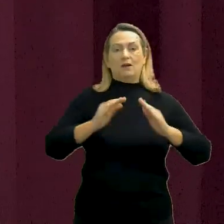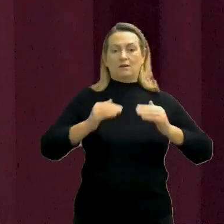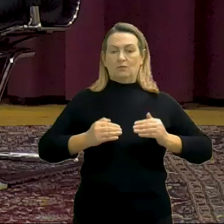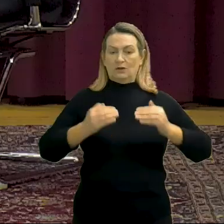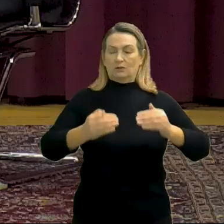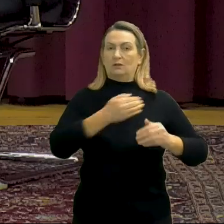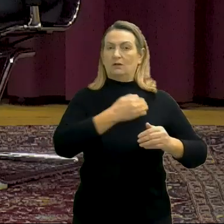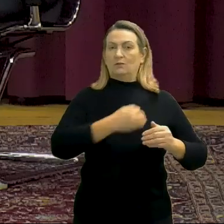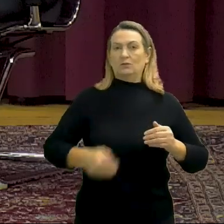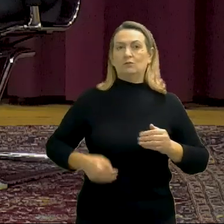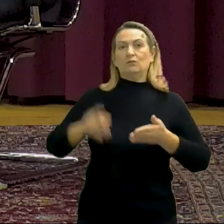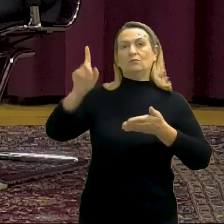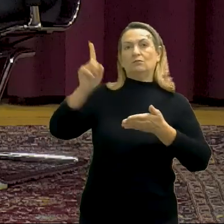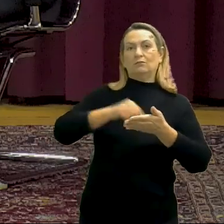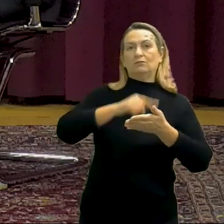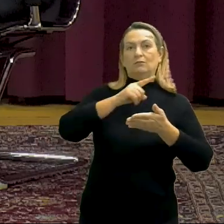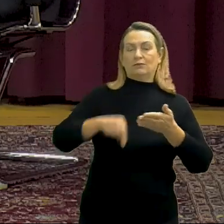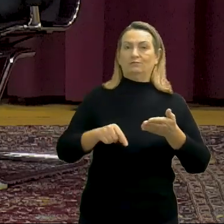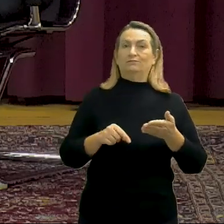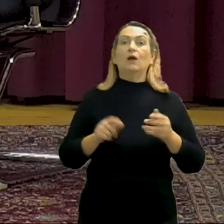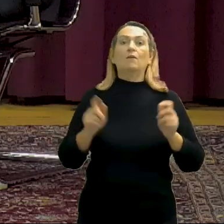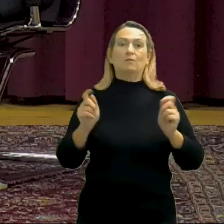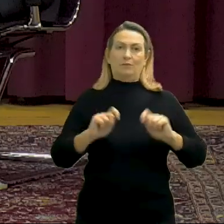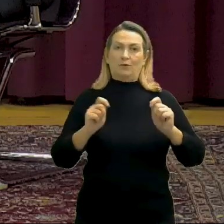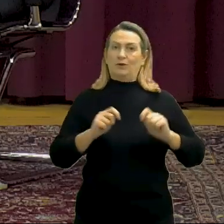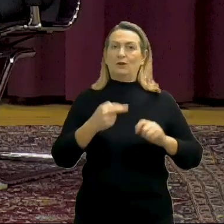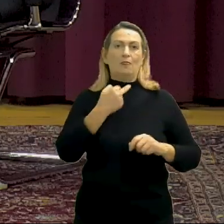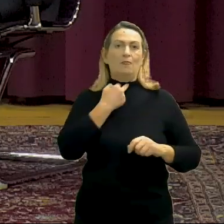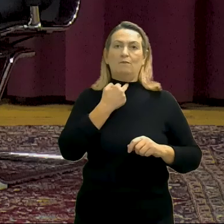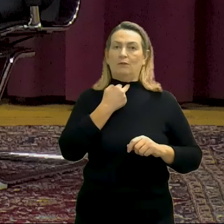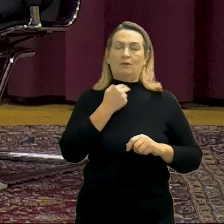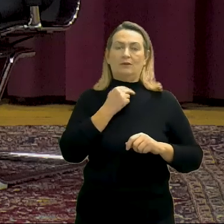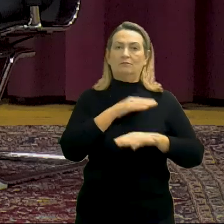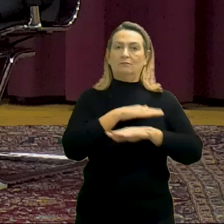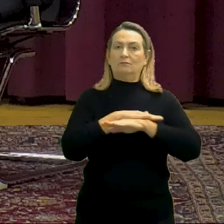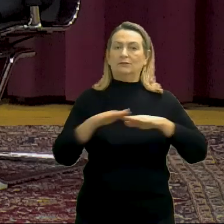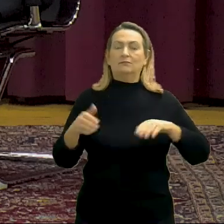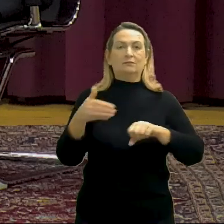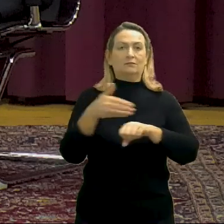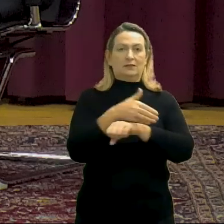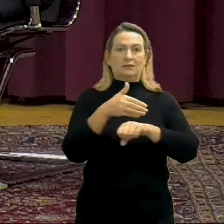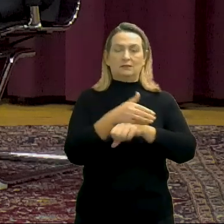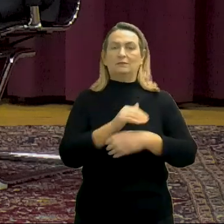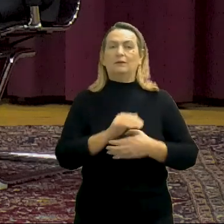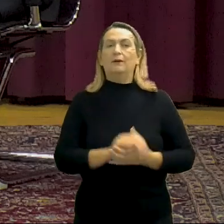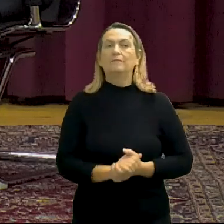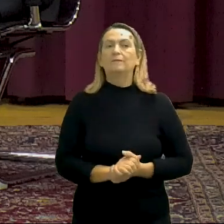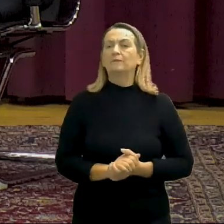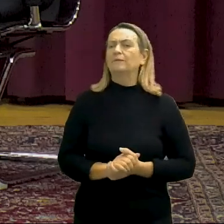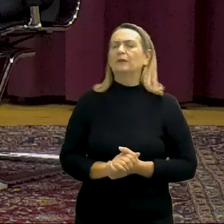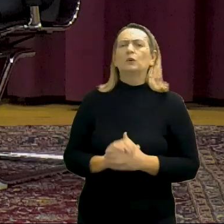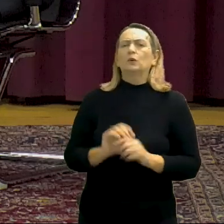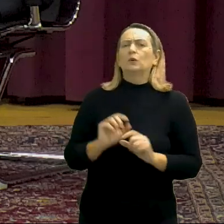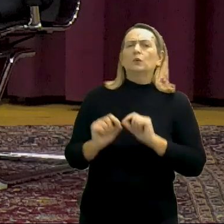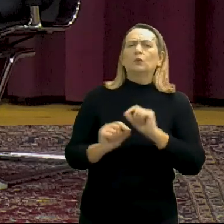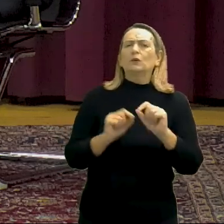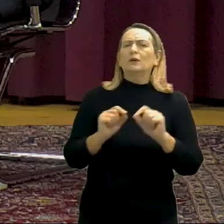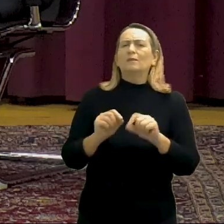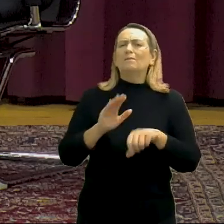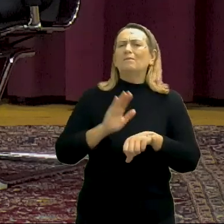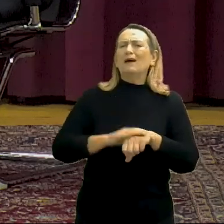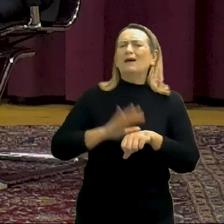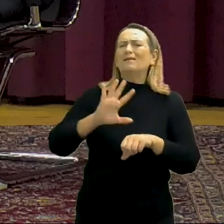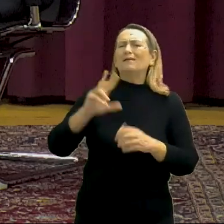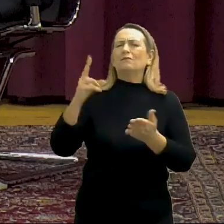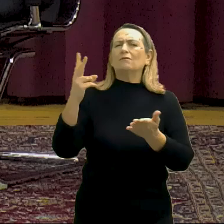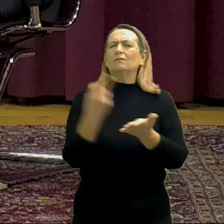político e e Existe algum levantamento de qual tipo de ação de impugnação ao registro é mais demandada agora